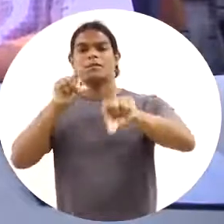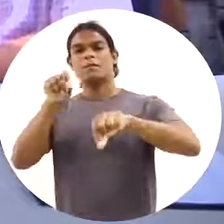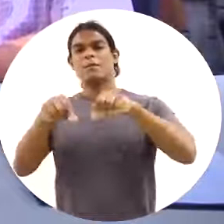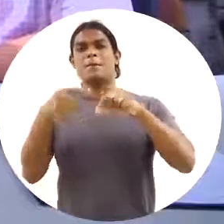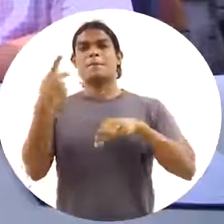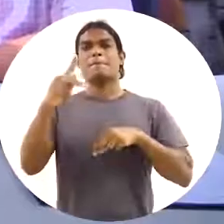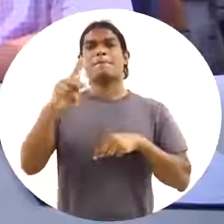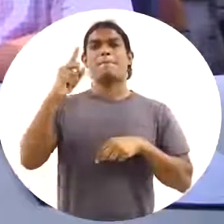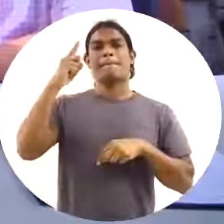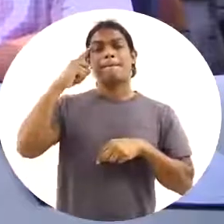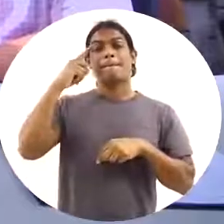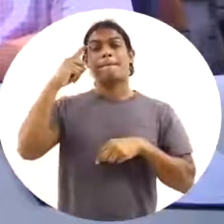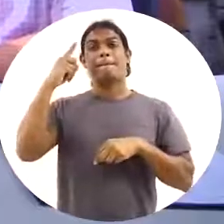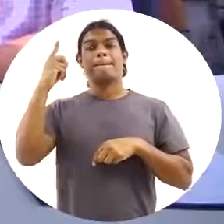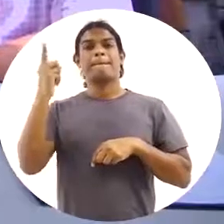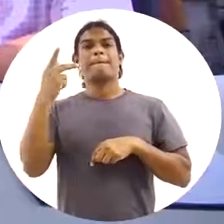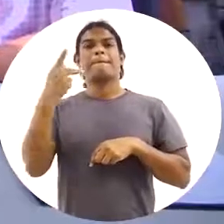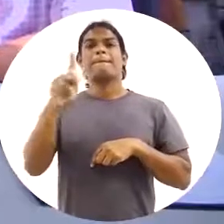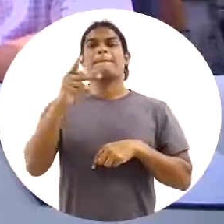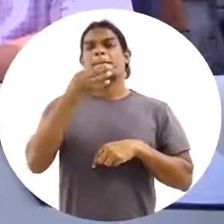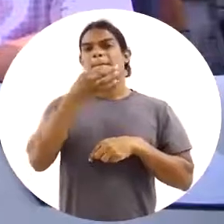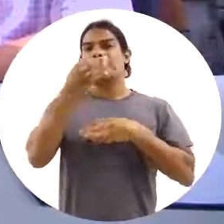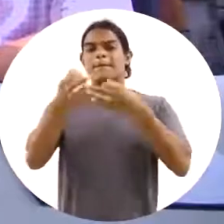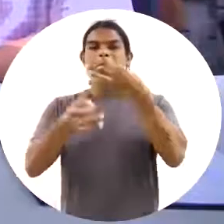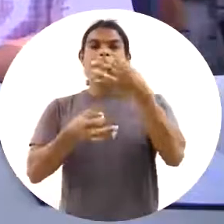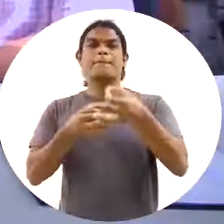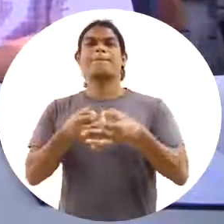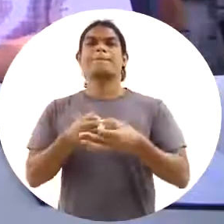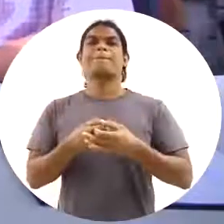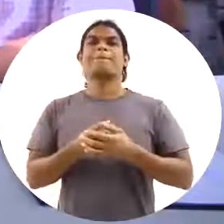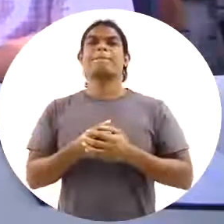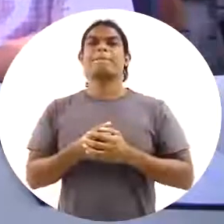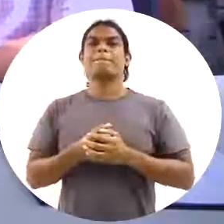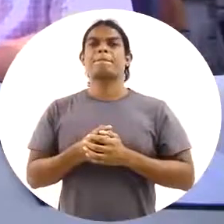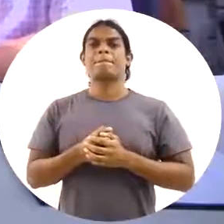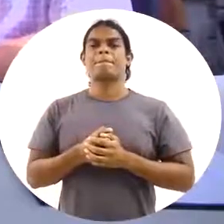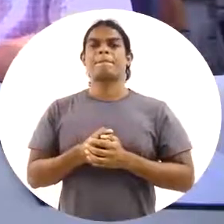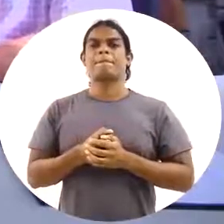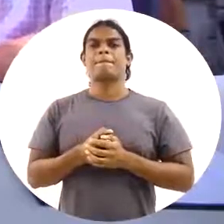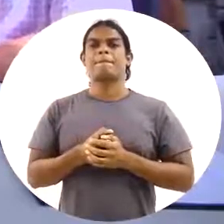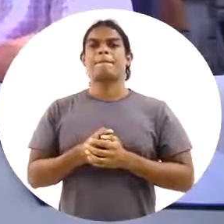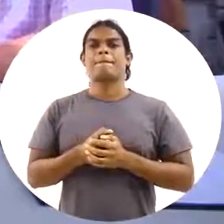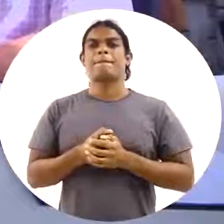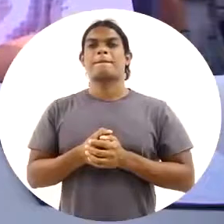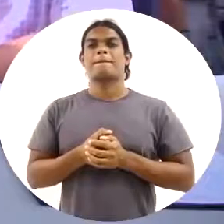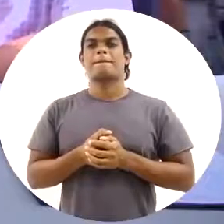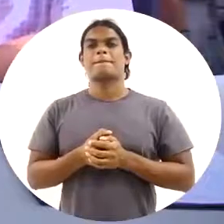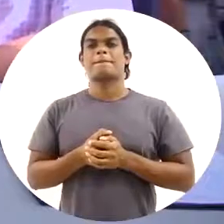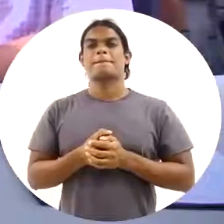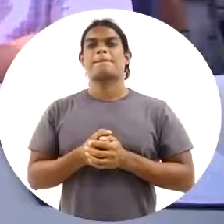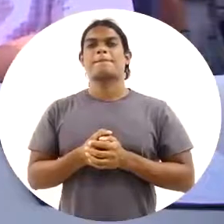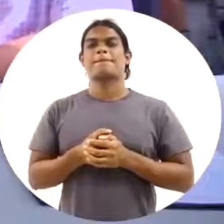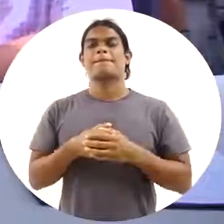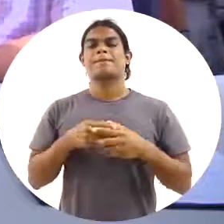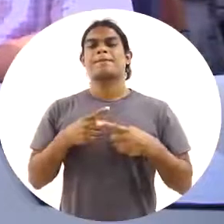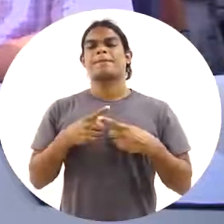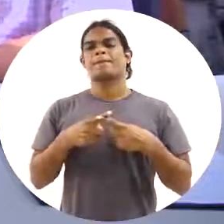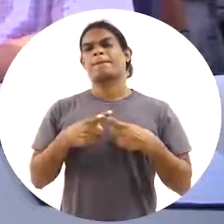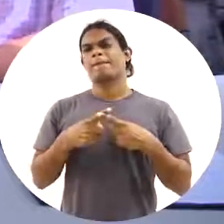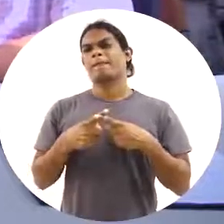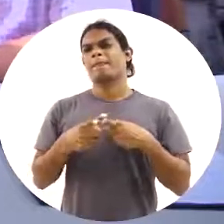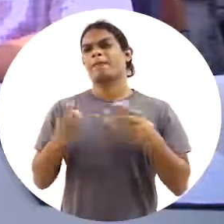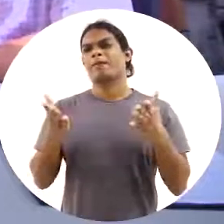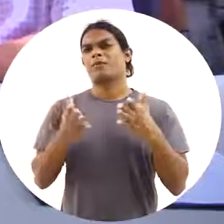especificações e tentar ver, acho que as gerações futuras vão ter muito mais controle das cadeias produtivas do que a gente tem hoje. A gente hoje pisa em